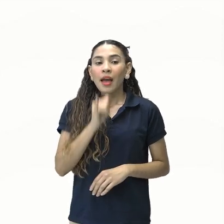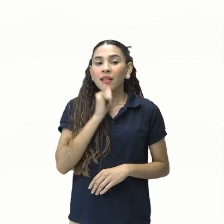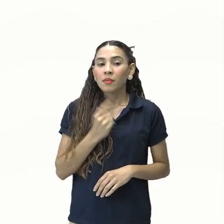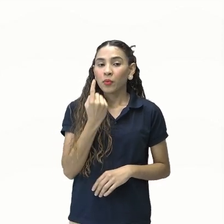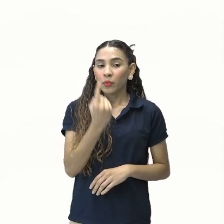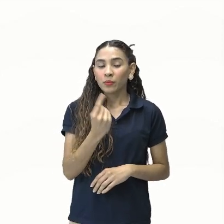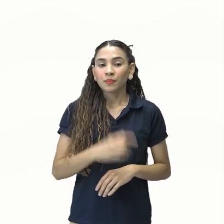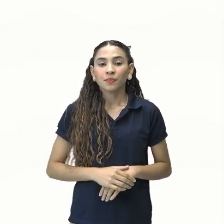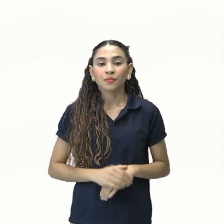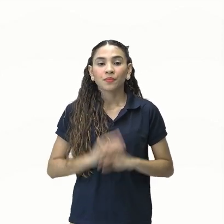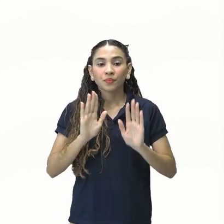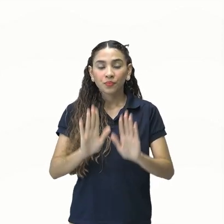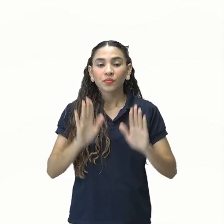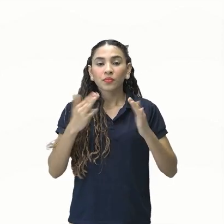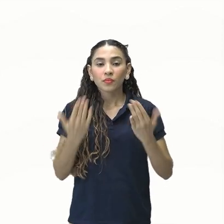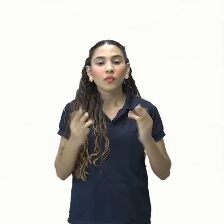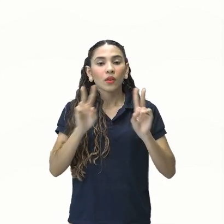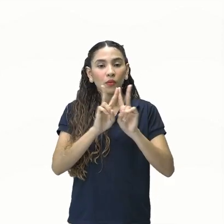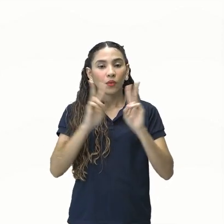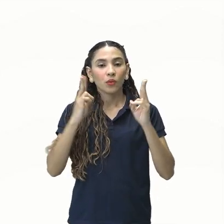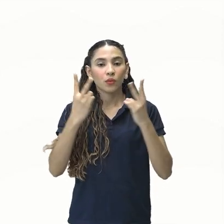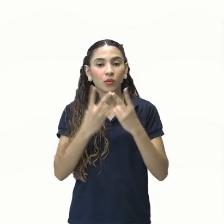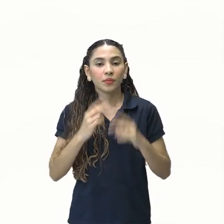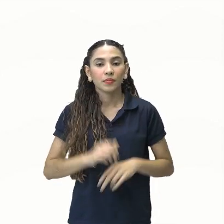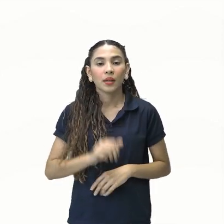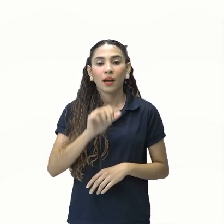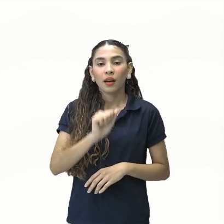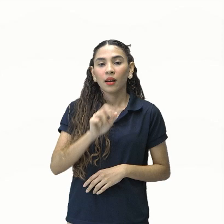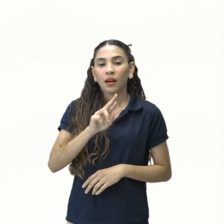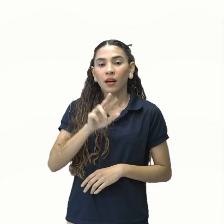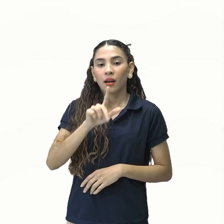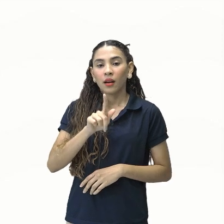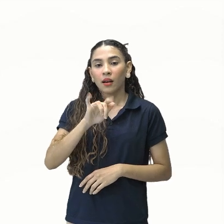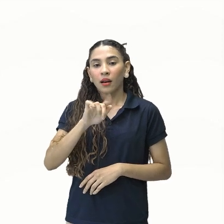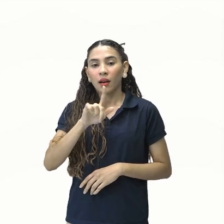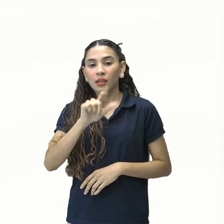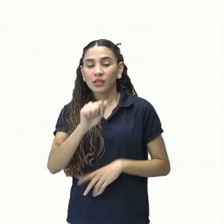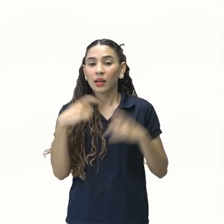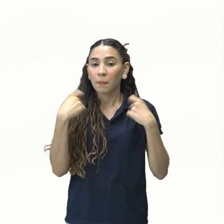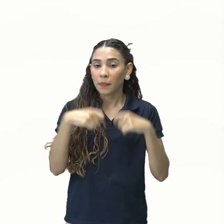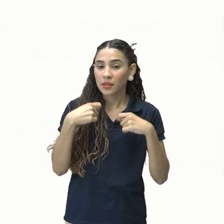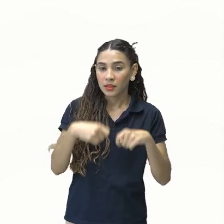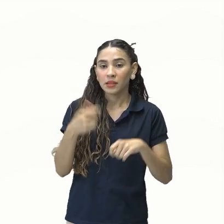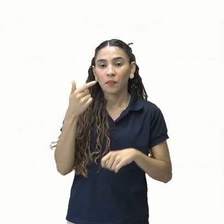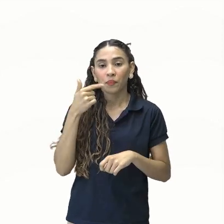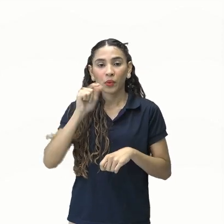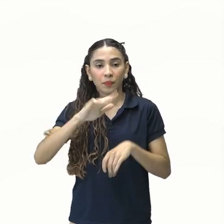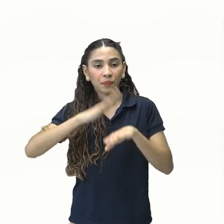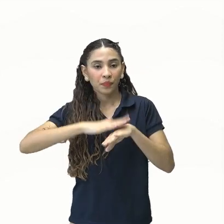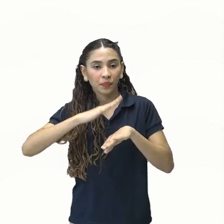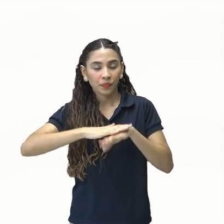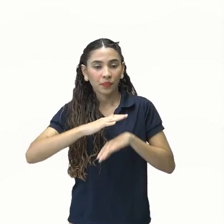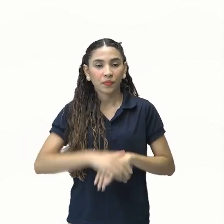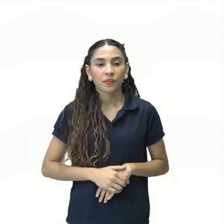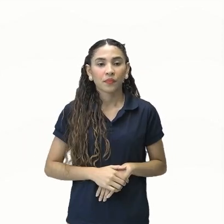1. Qual é o volume de argila necessário para